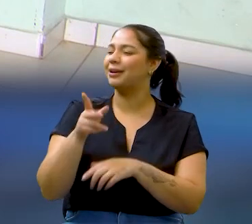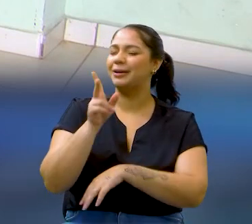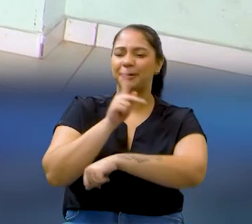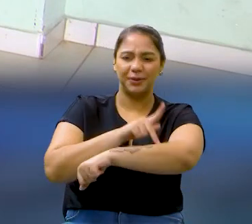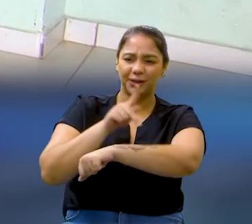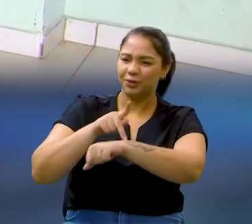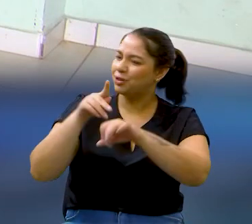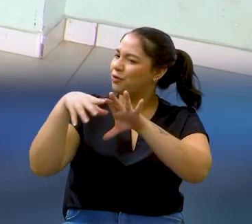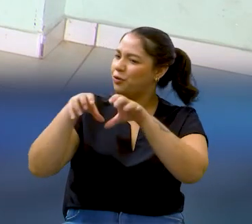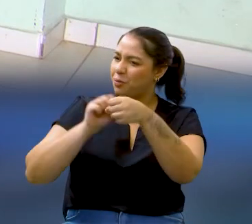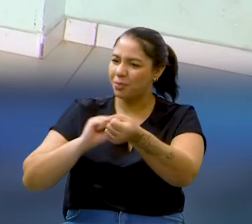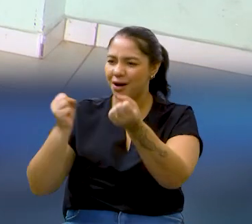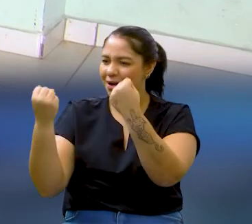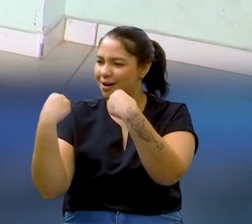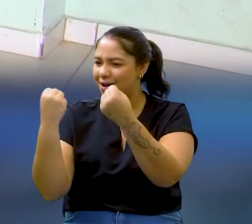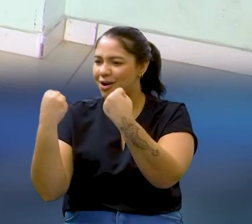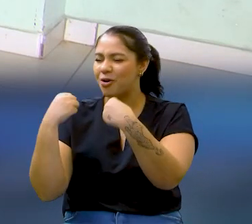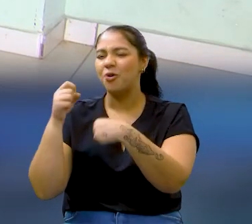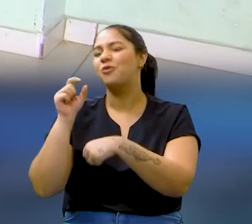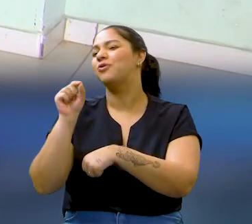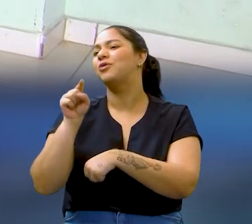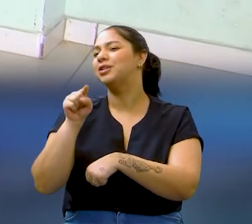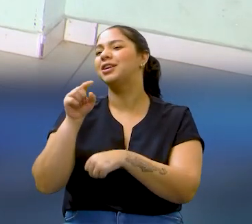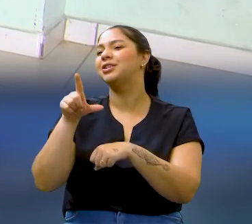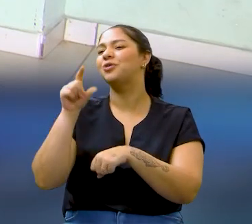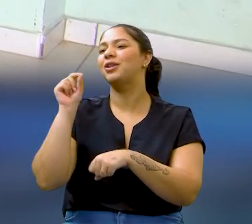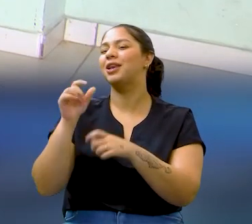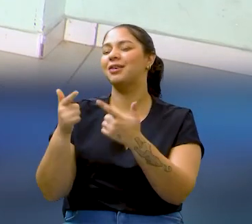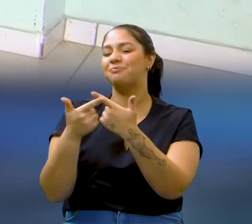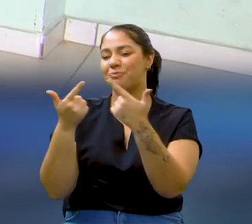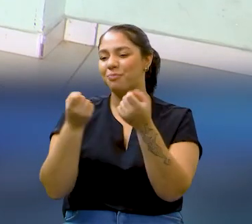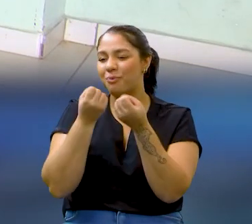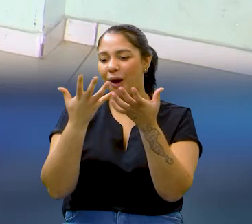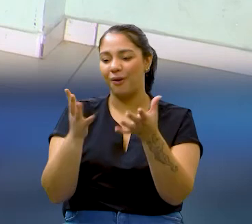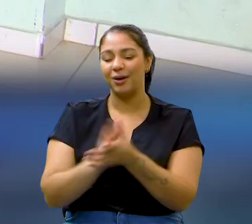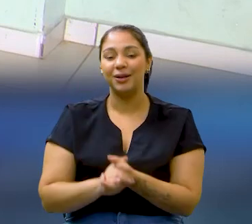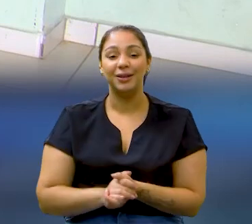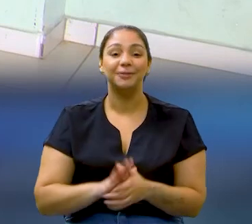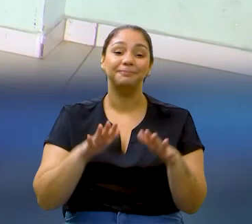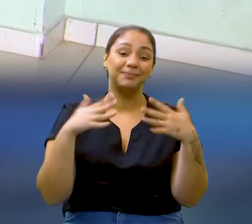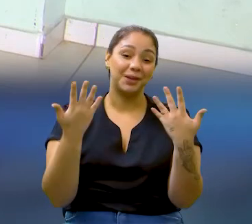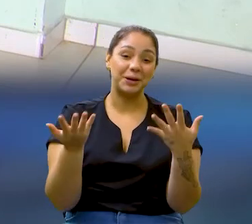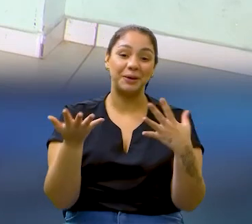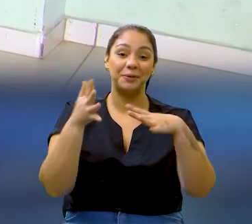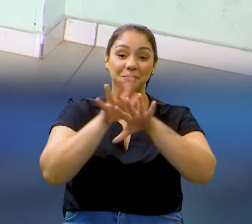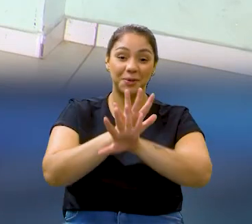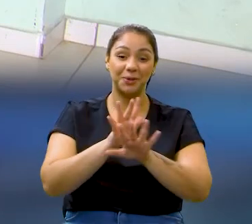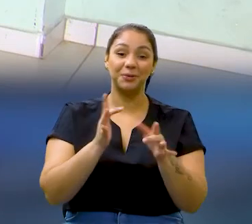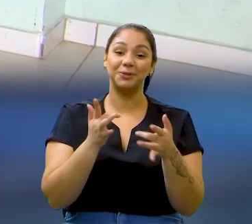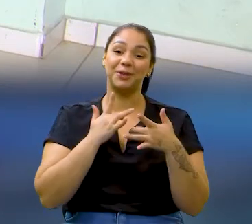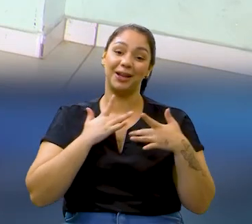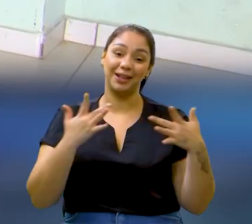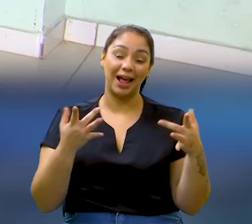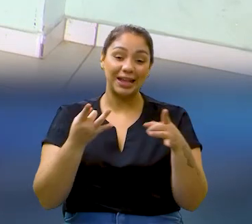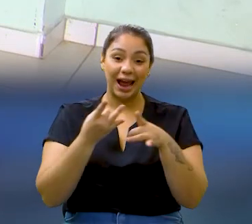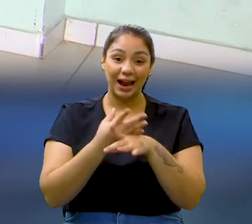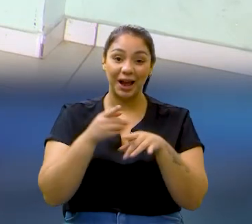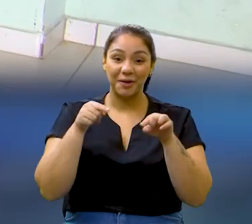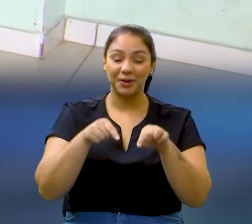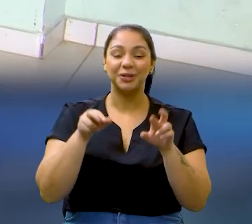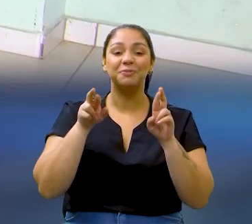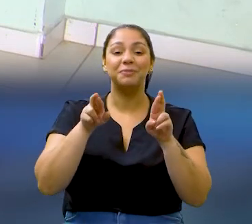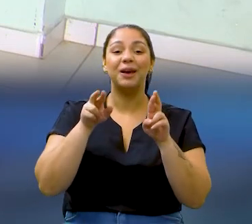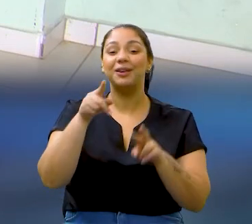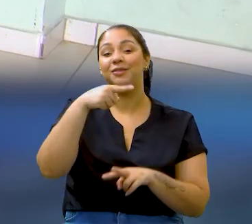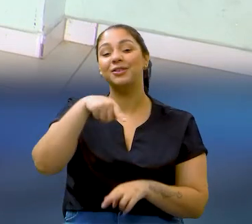educadora física, pedagoga, o que você mais escolher pela frente. O Mãos Solidárias de hoje encerra por aqui. Eu espero